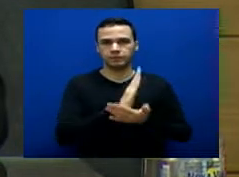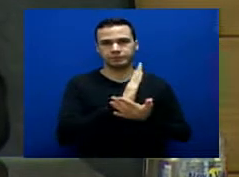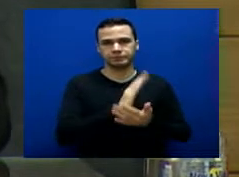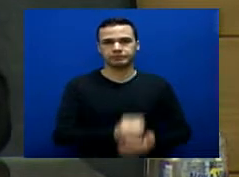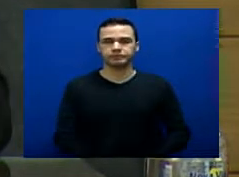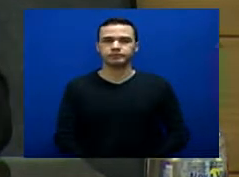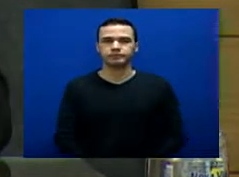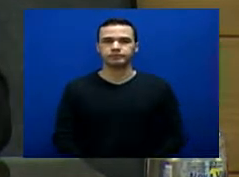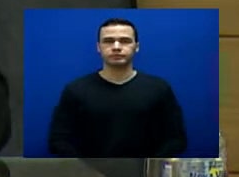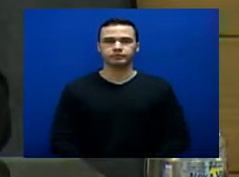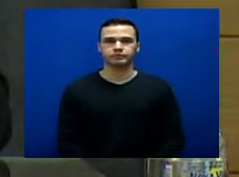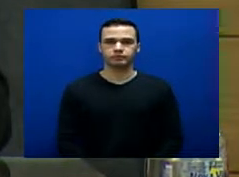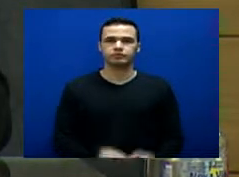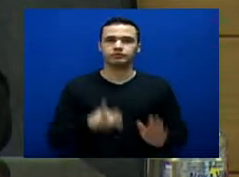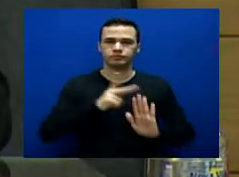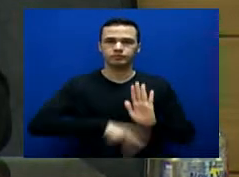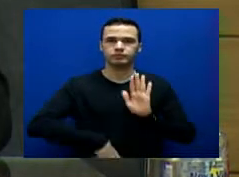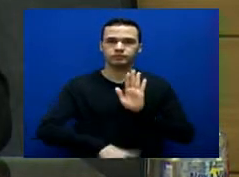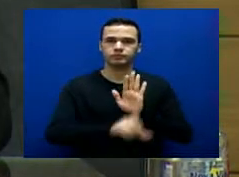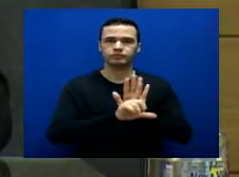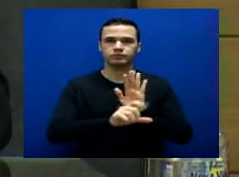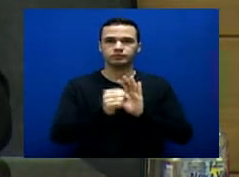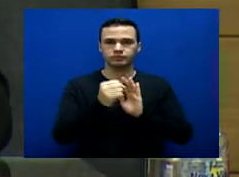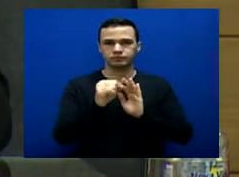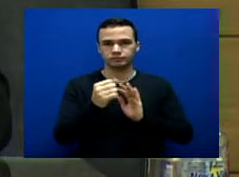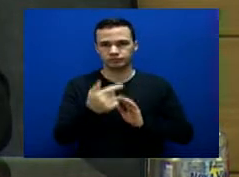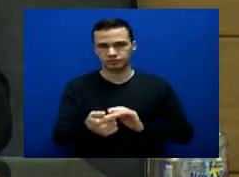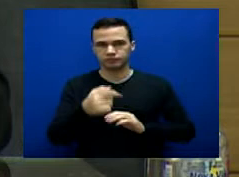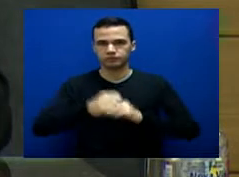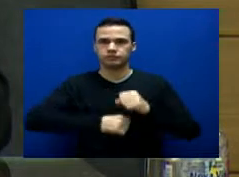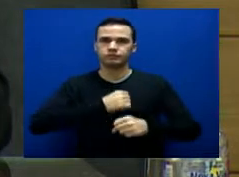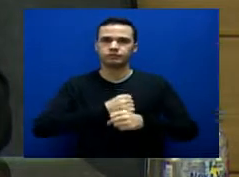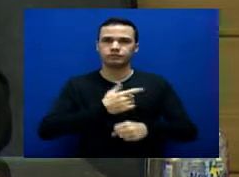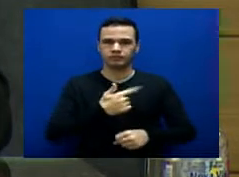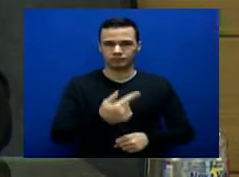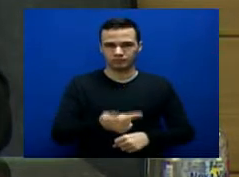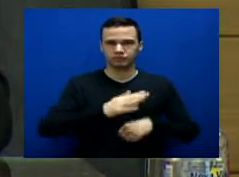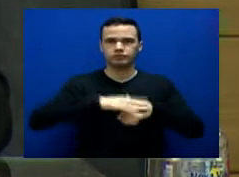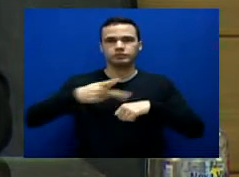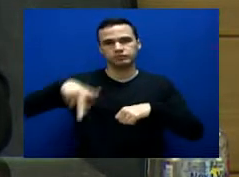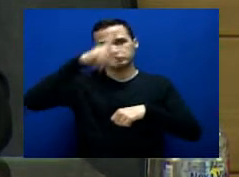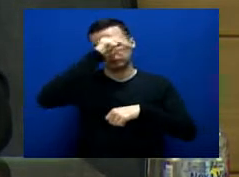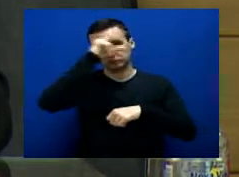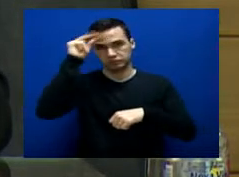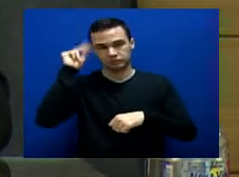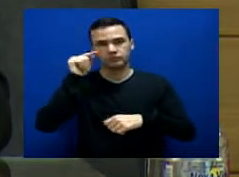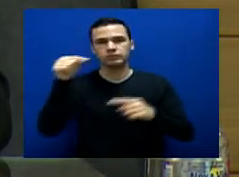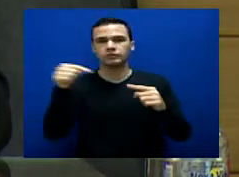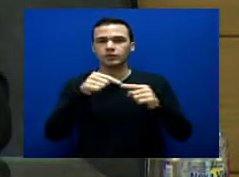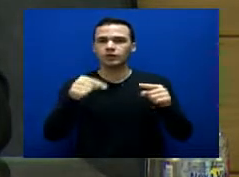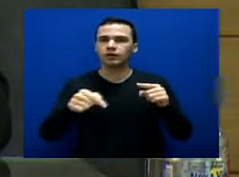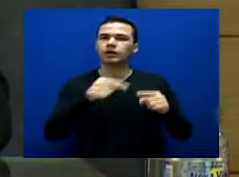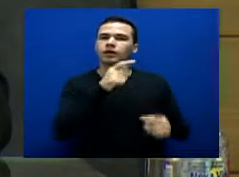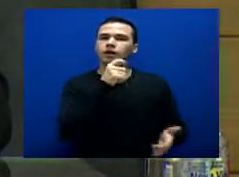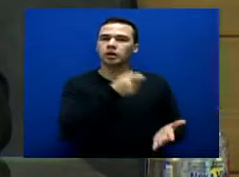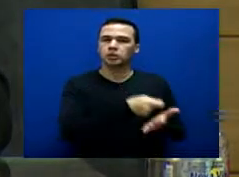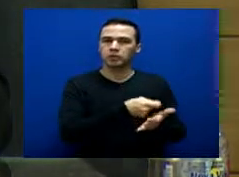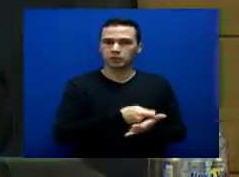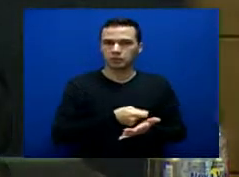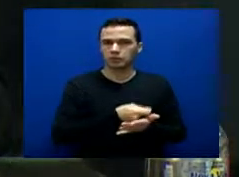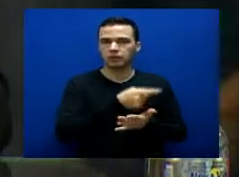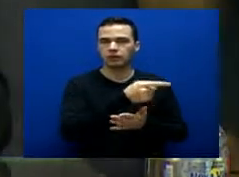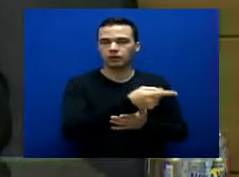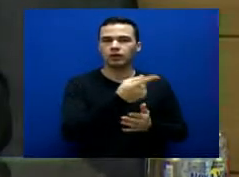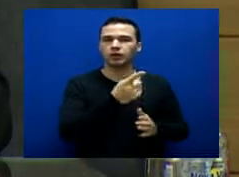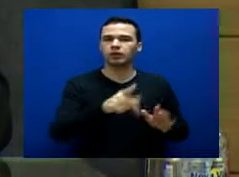Fica aprovado. Projeto de lei 87 de 2017 do senhor prefeito municipal dispõe sobre a compensação de